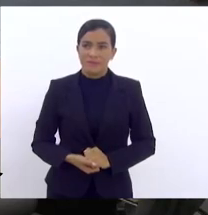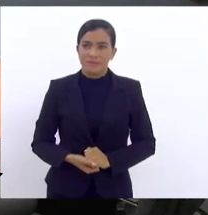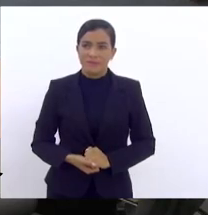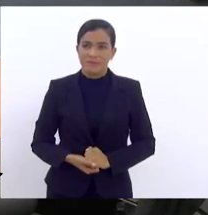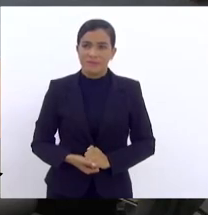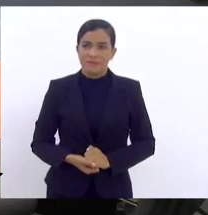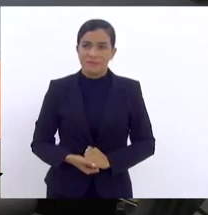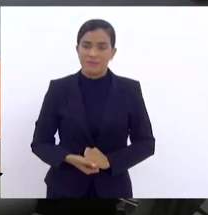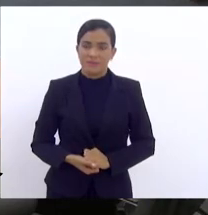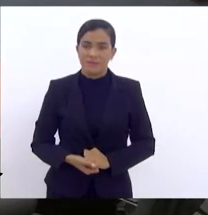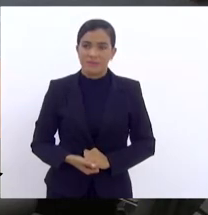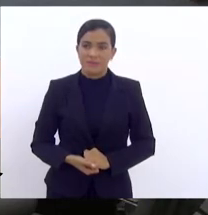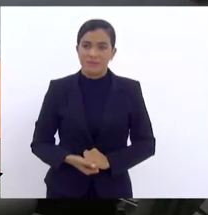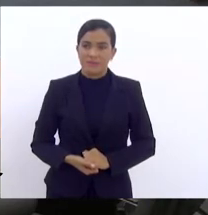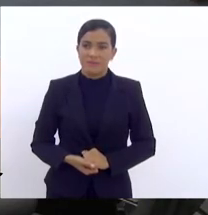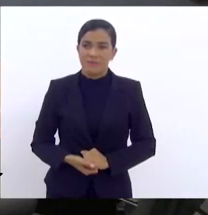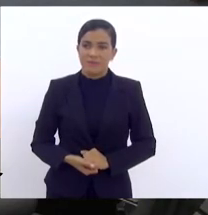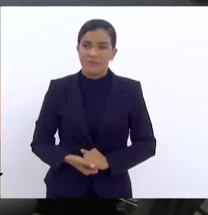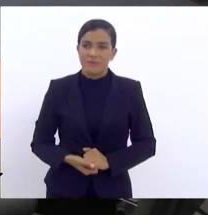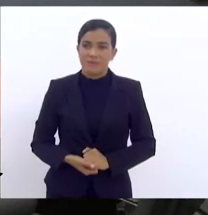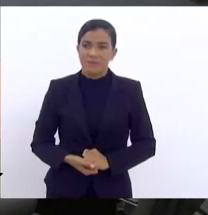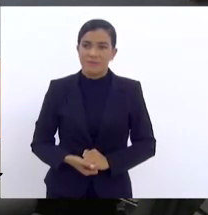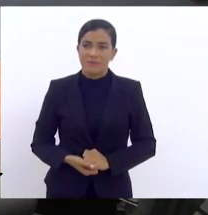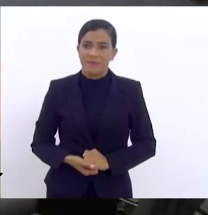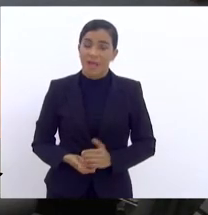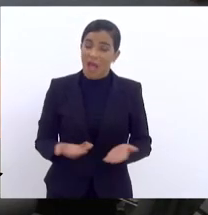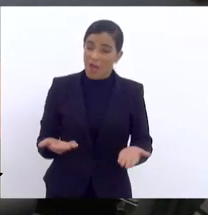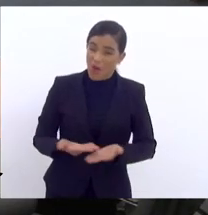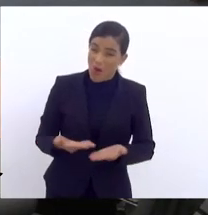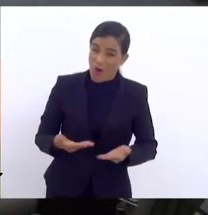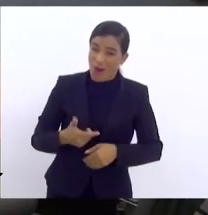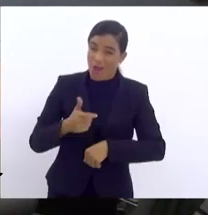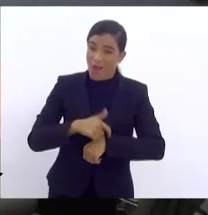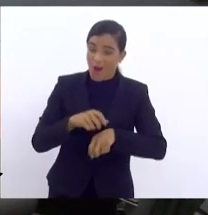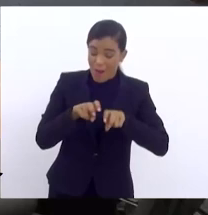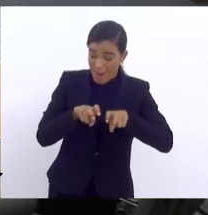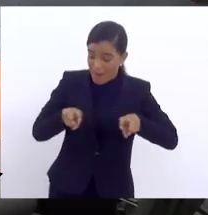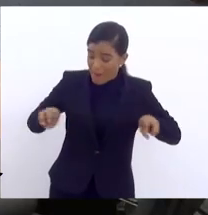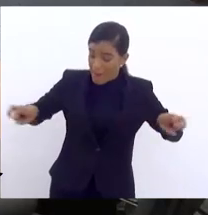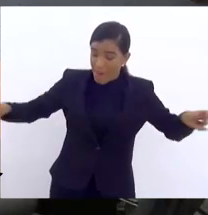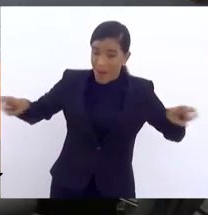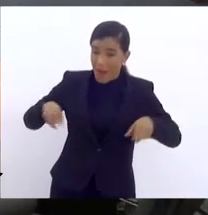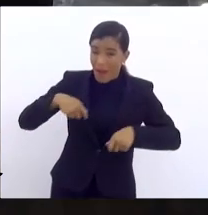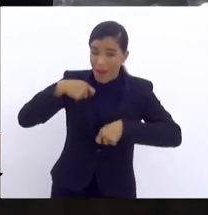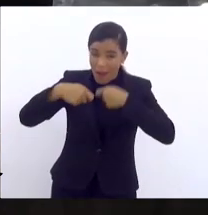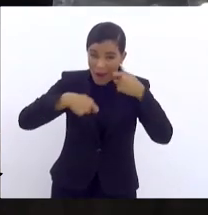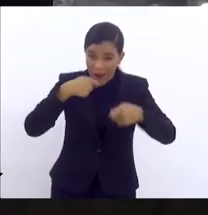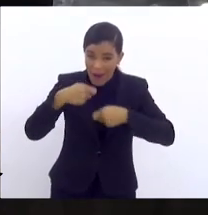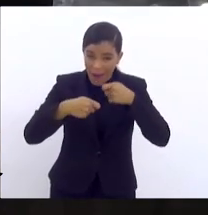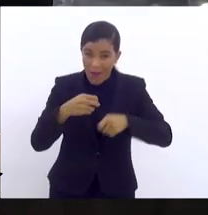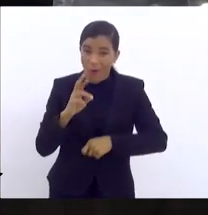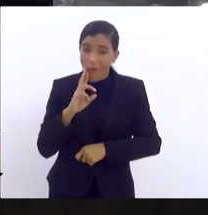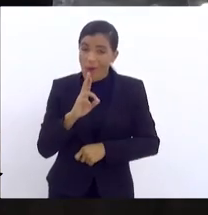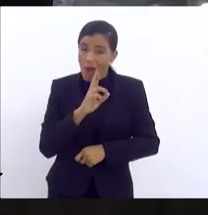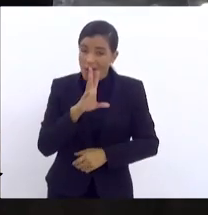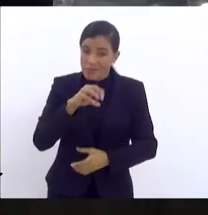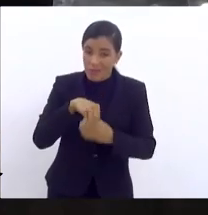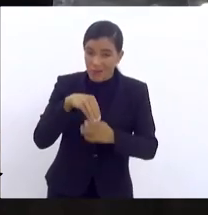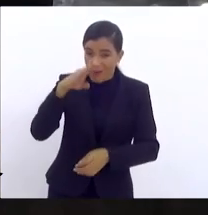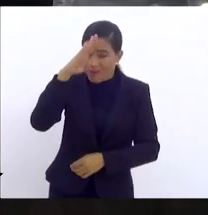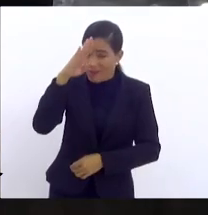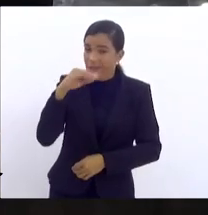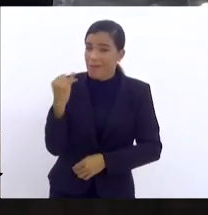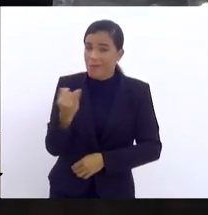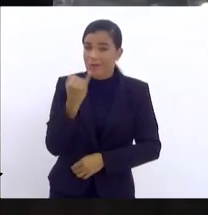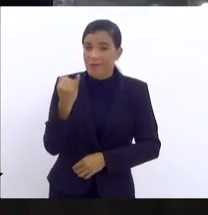do Rancho ia falar refeitório é mal né velho Pega a mão do Rancho tô esquecendo Tô tranquilo tô esquecendo da coisa isso